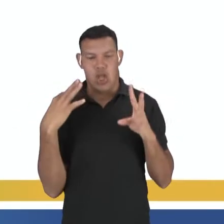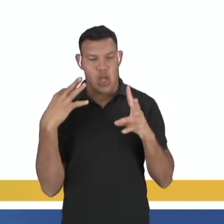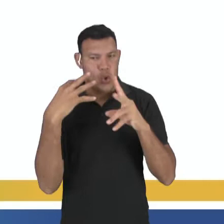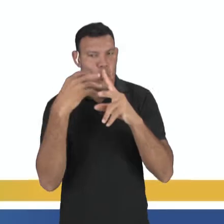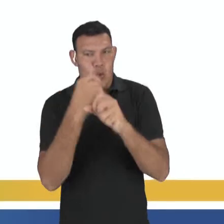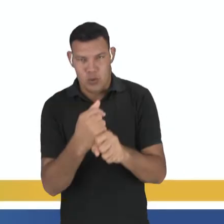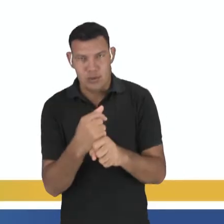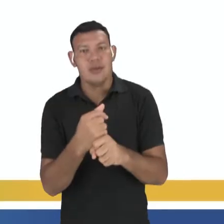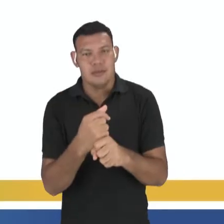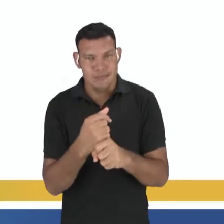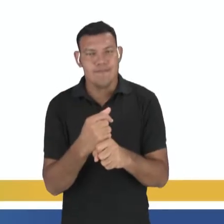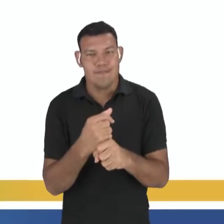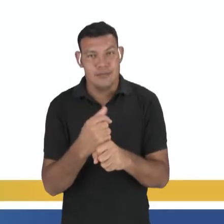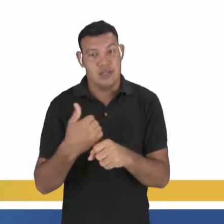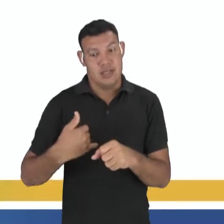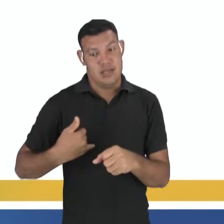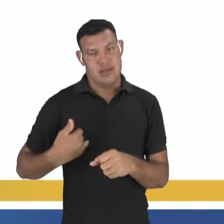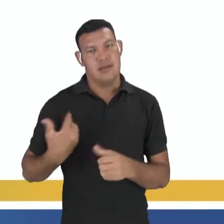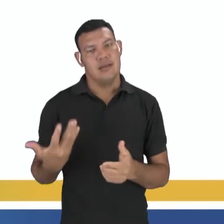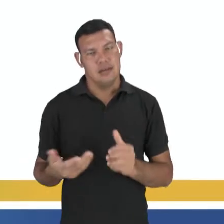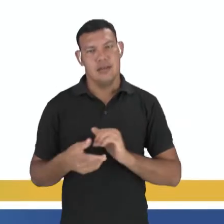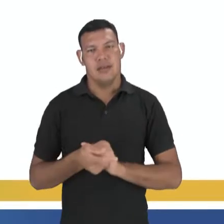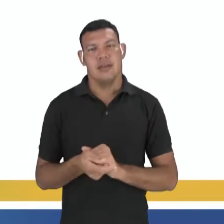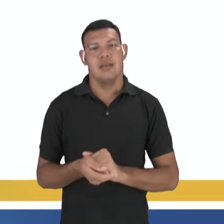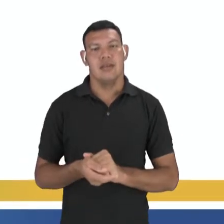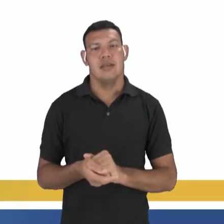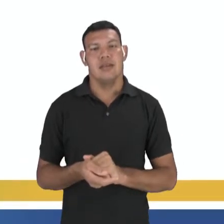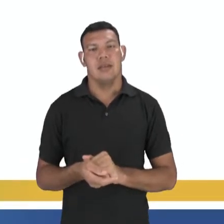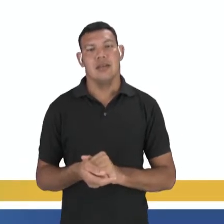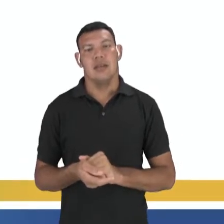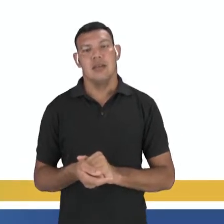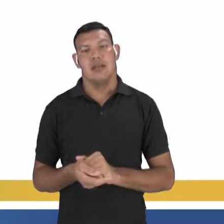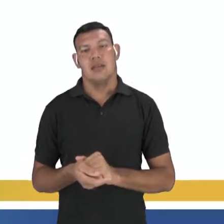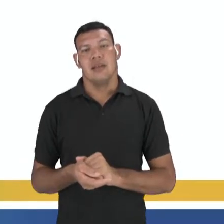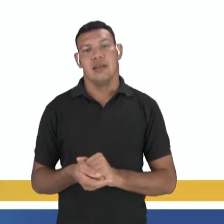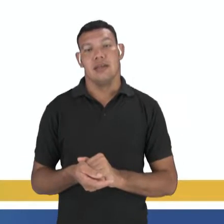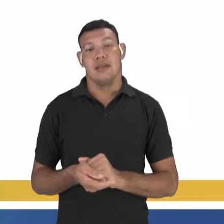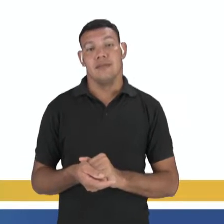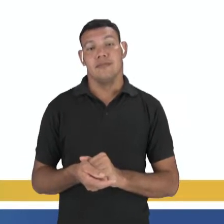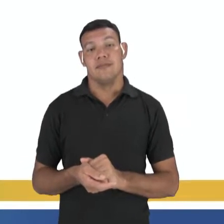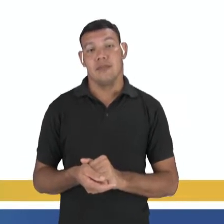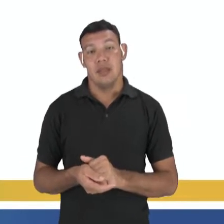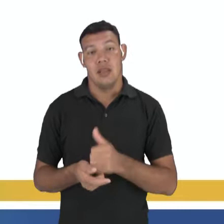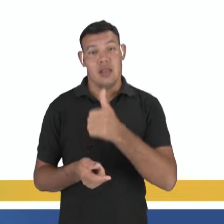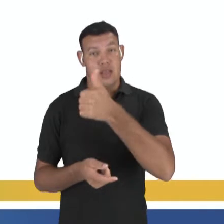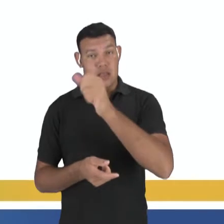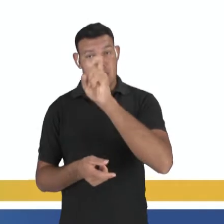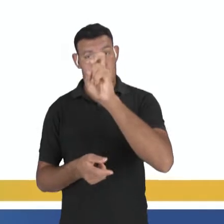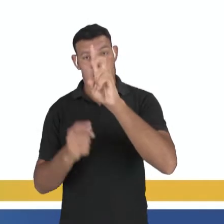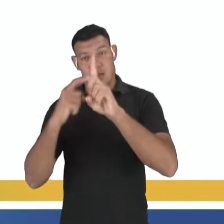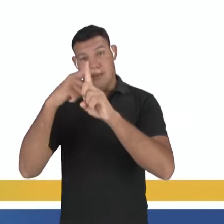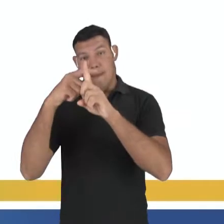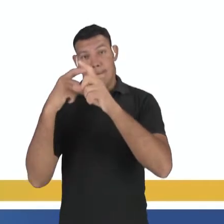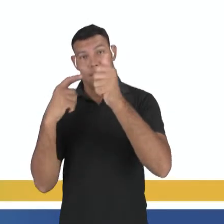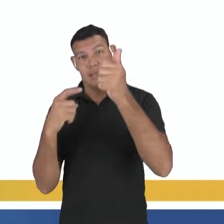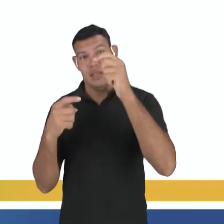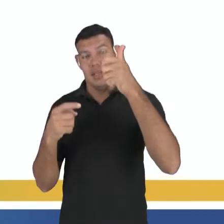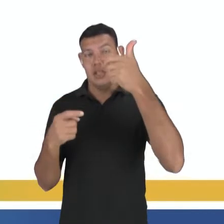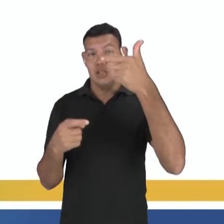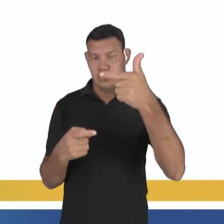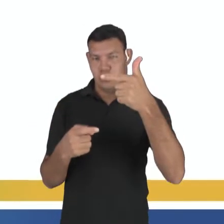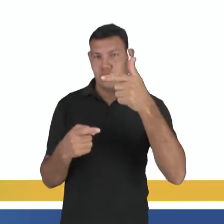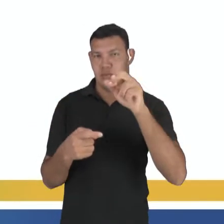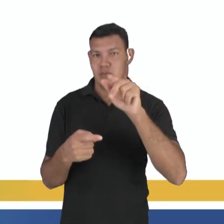de suas idades é 60, 15 mais 12, 27, 27 mais 16, 43, 43